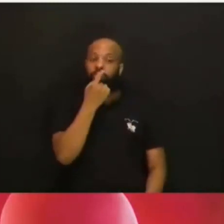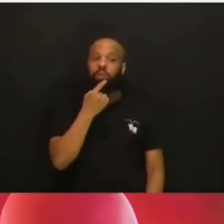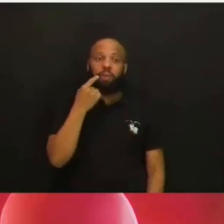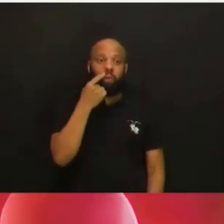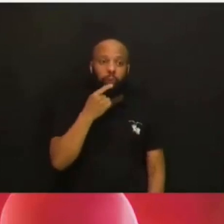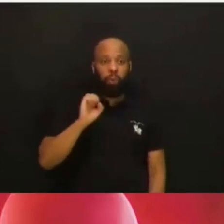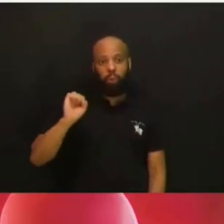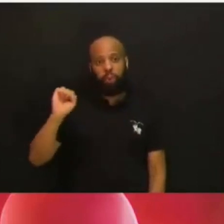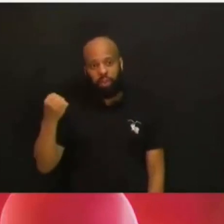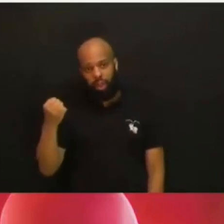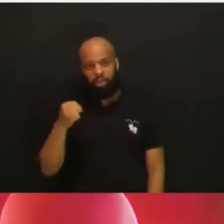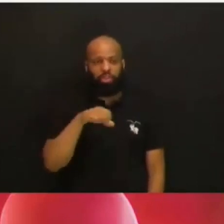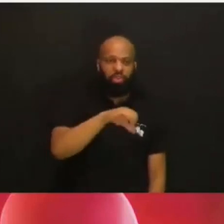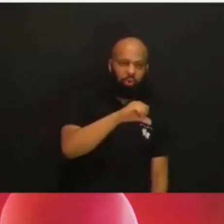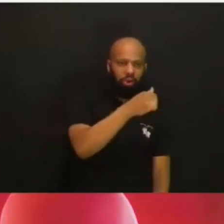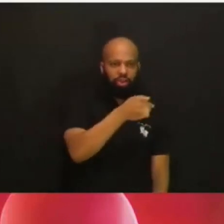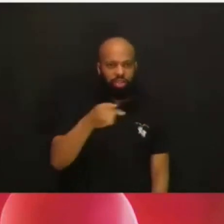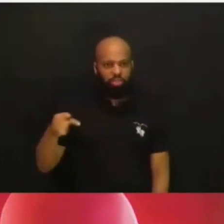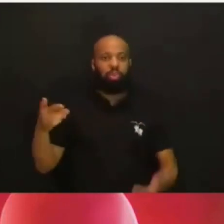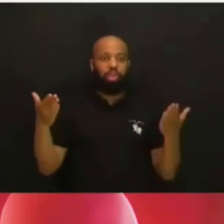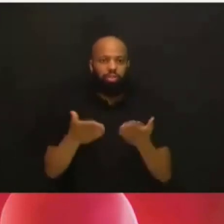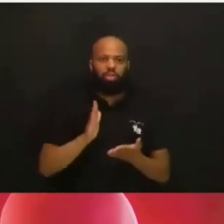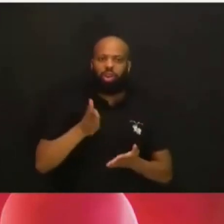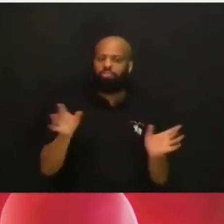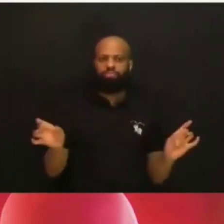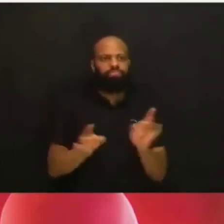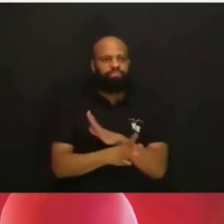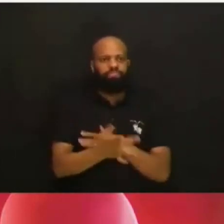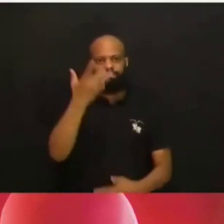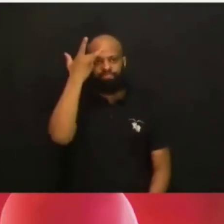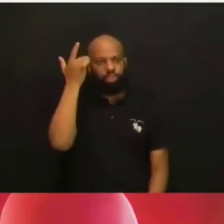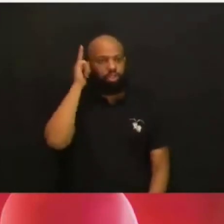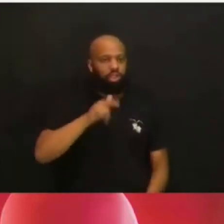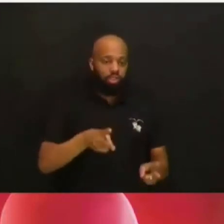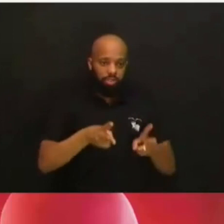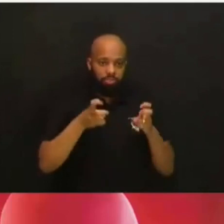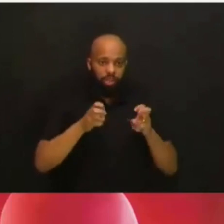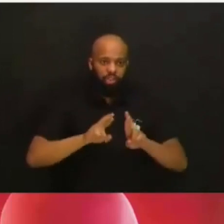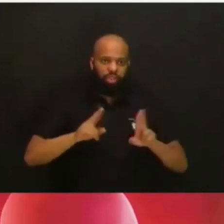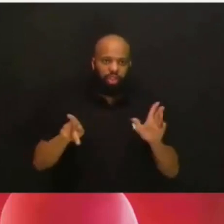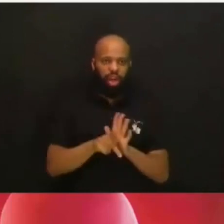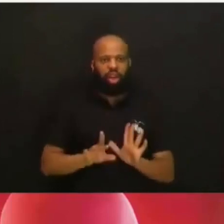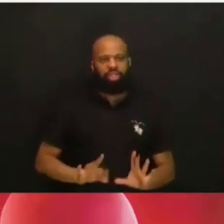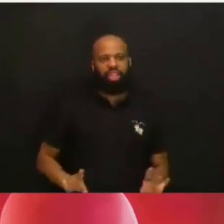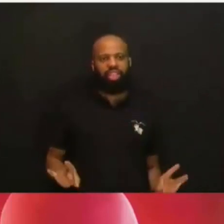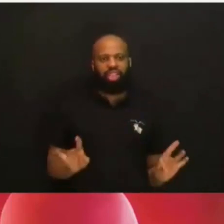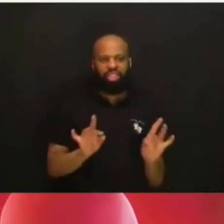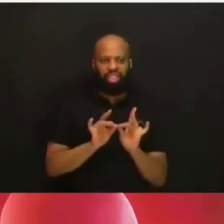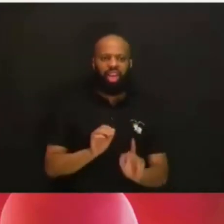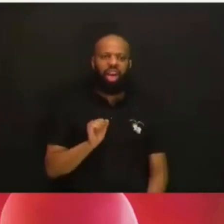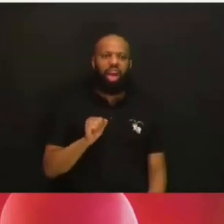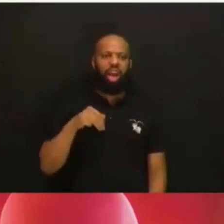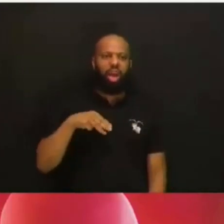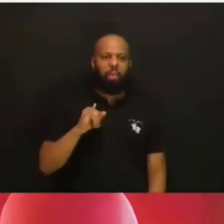8ª e na 9ª semana, aqui já estão maduras e já percebem diferenças no líquido amniótico. Existem estudos